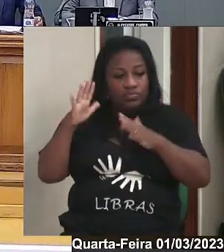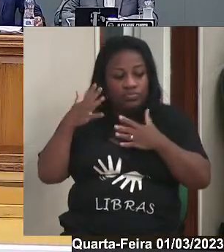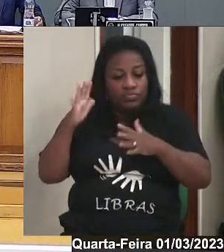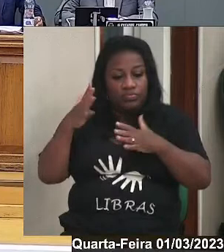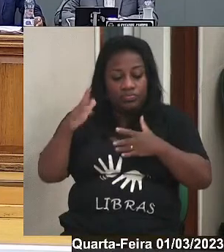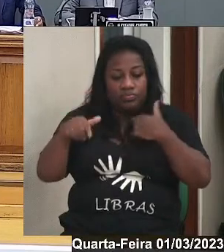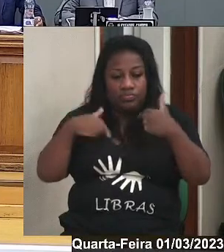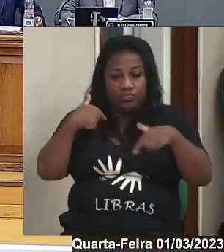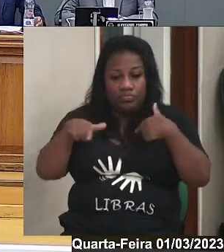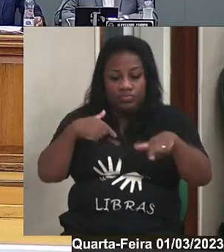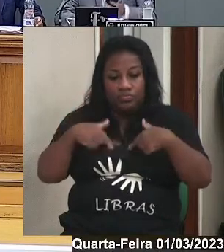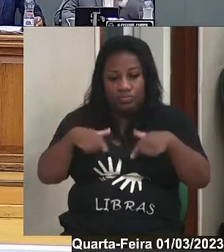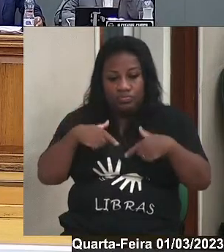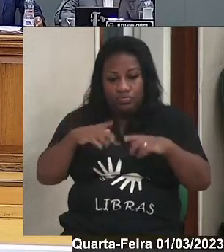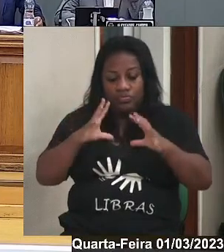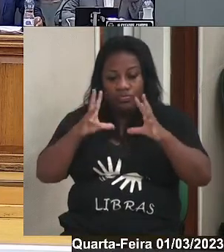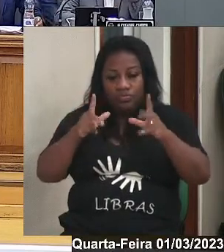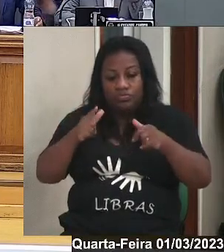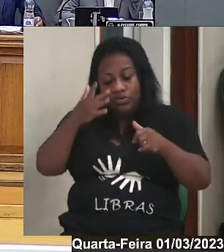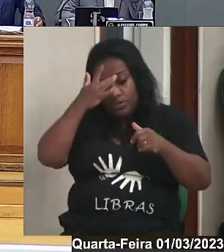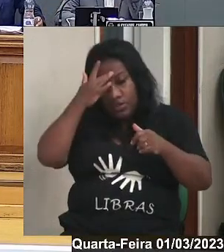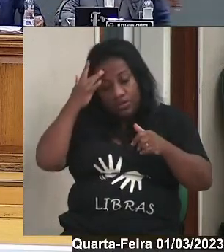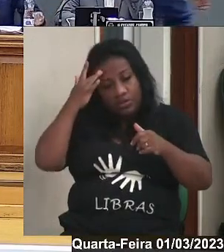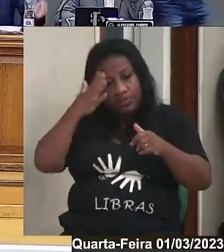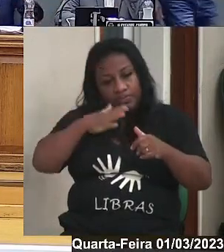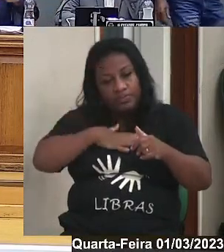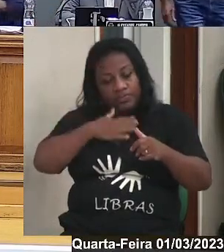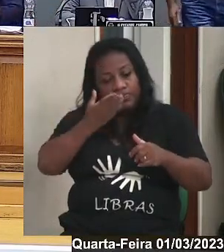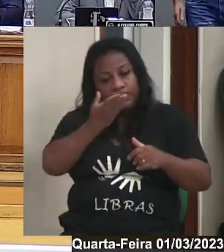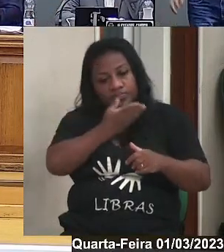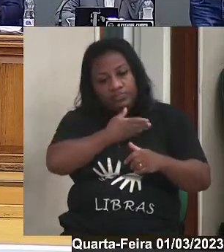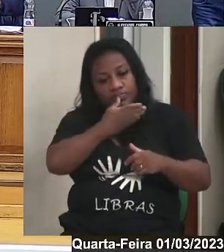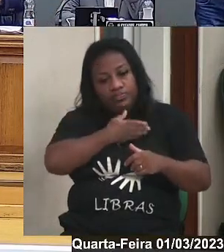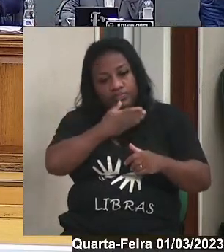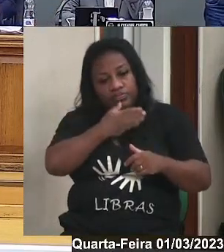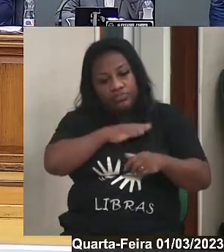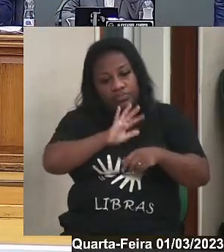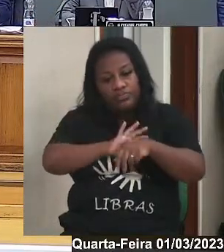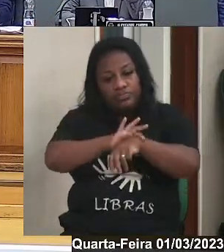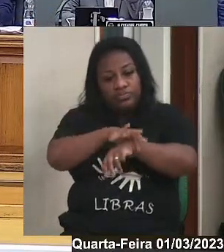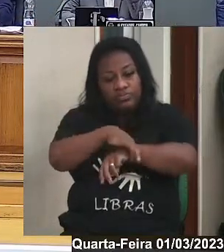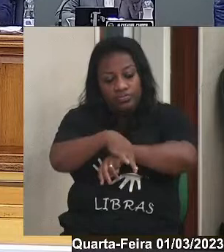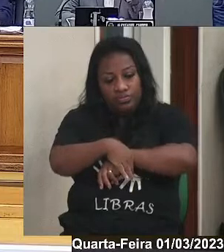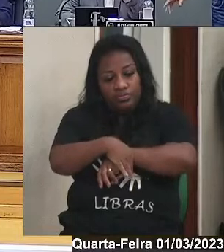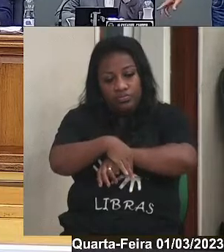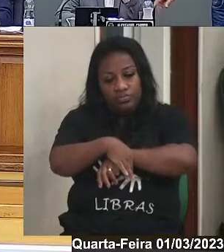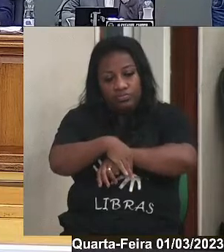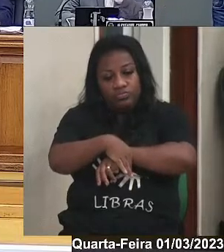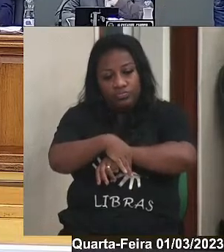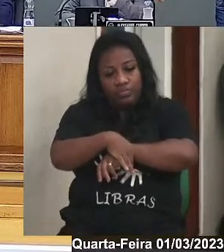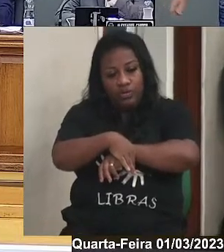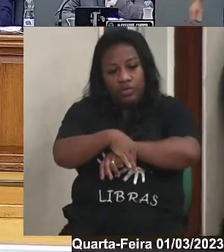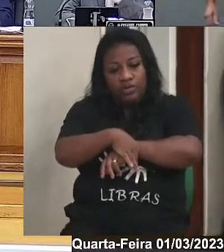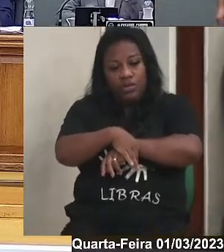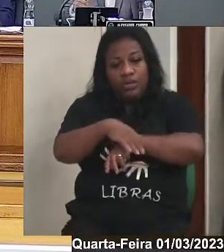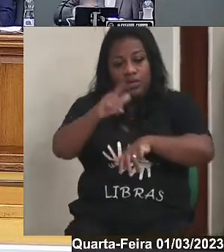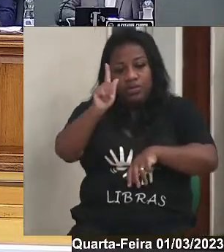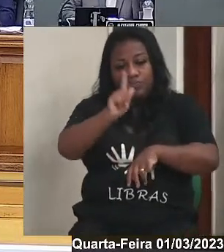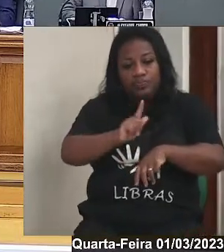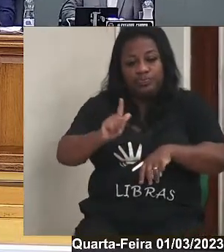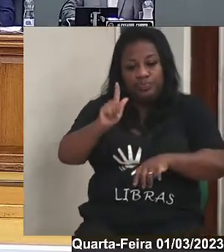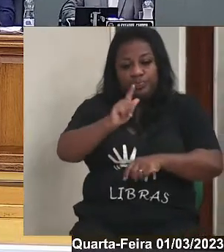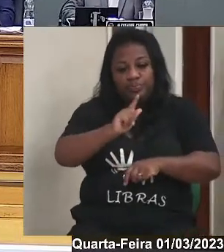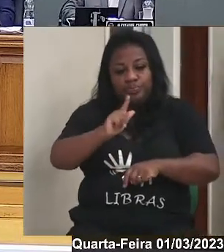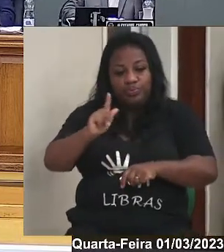pelo trabalho, Henrique, e todas as lideranças aqui presentes. Meu amigo e secretário de Segurança Pública, secretário Gustavo, o